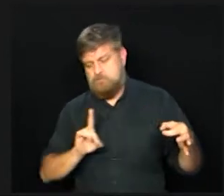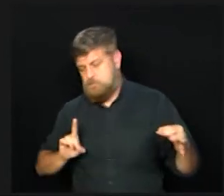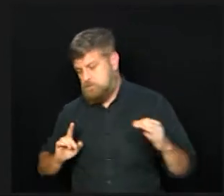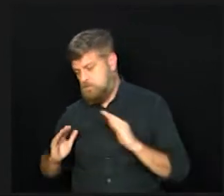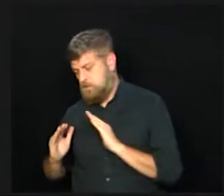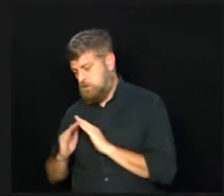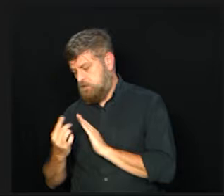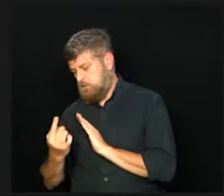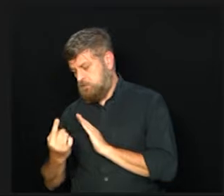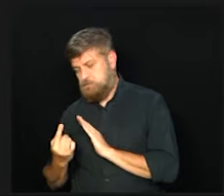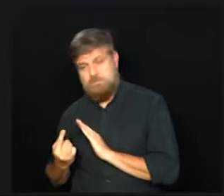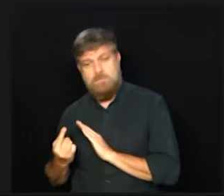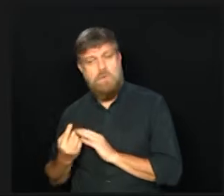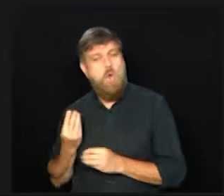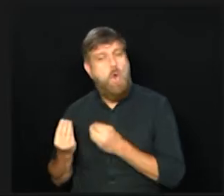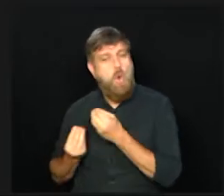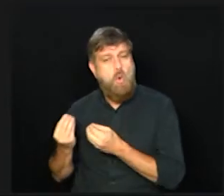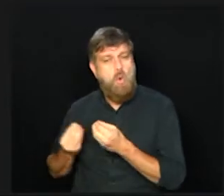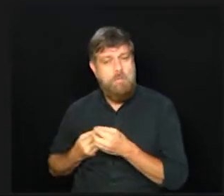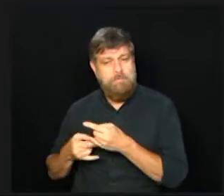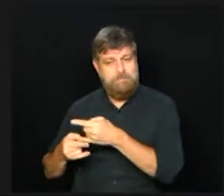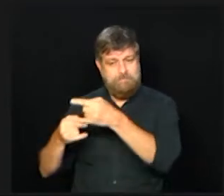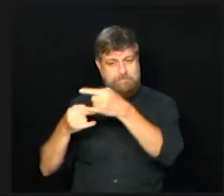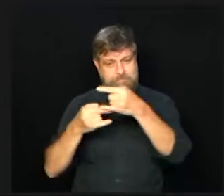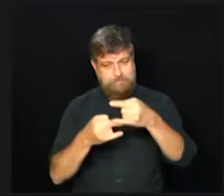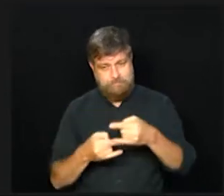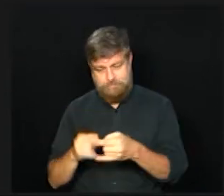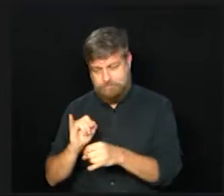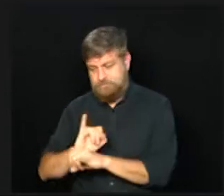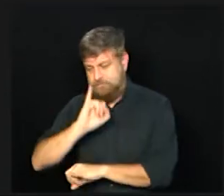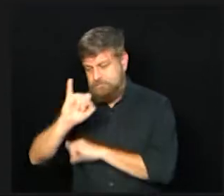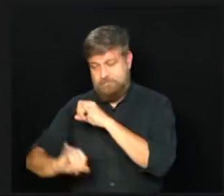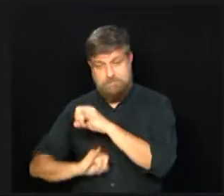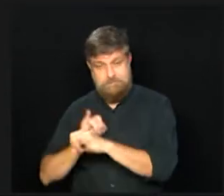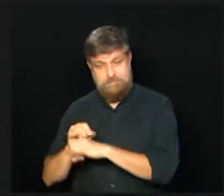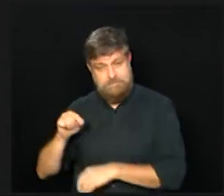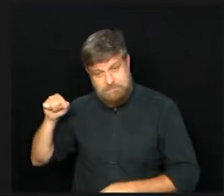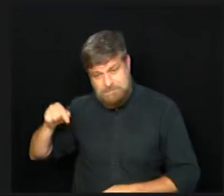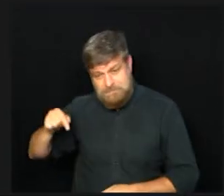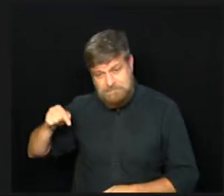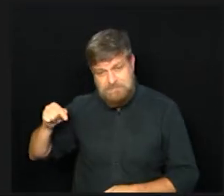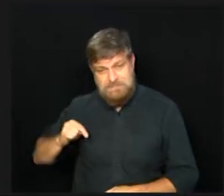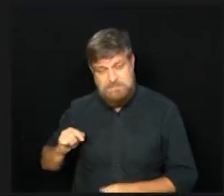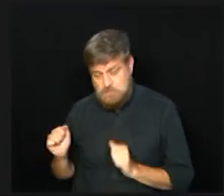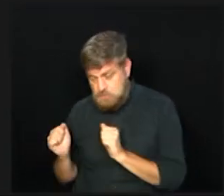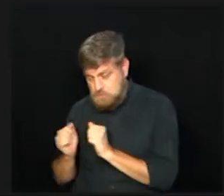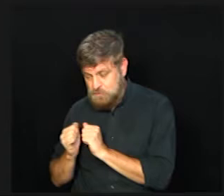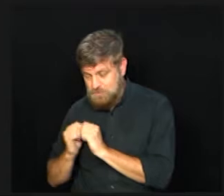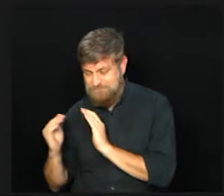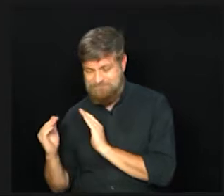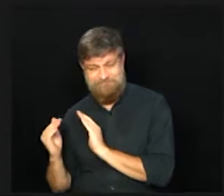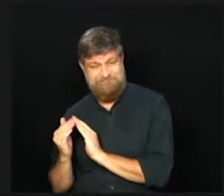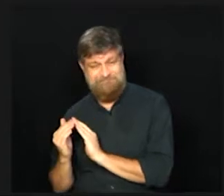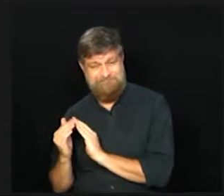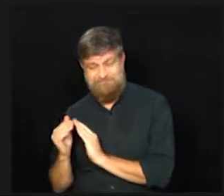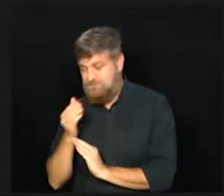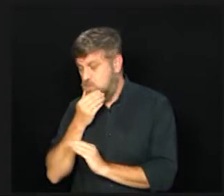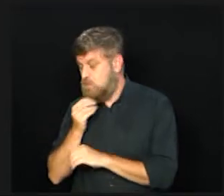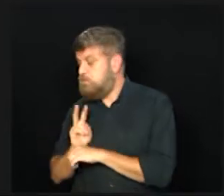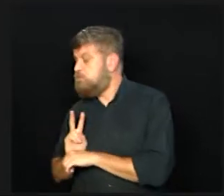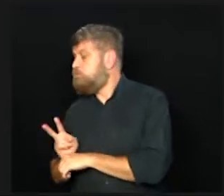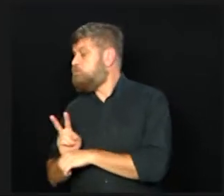só podem fazer isso via online, onde normalmente elas estão dentro da sua residência com o